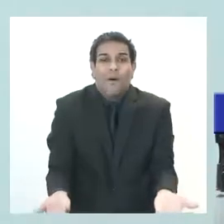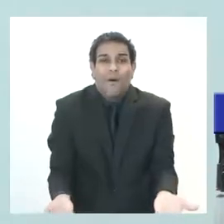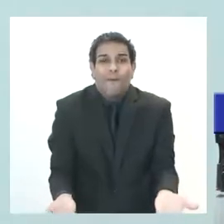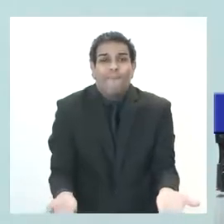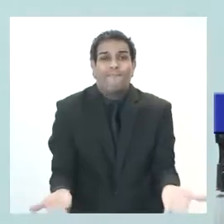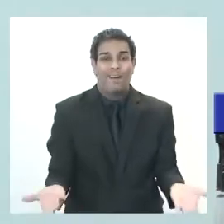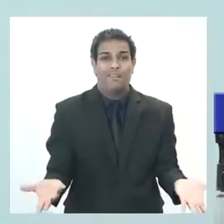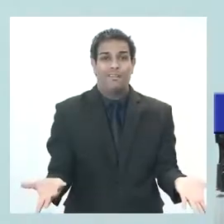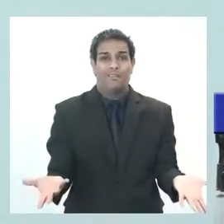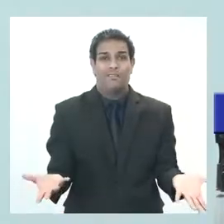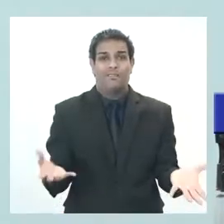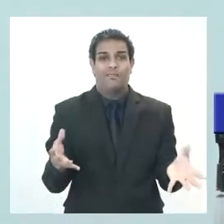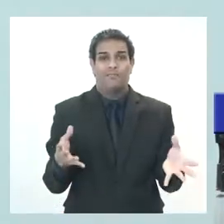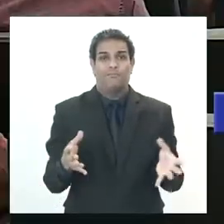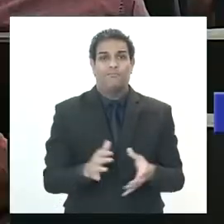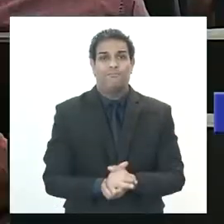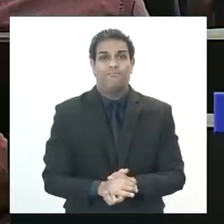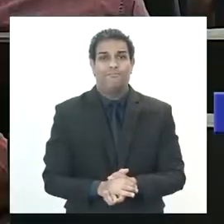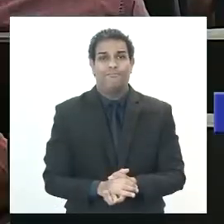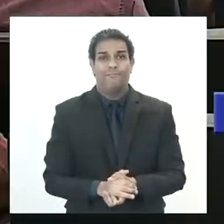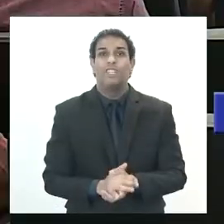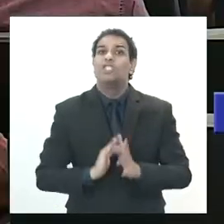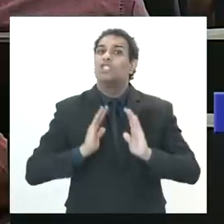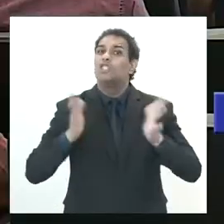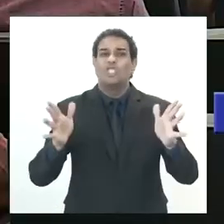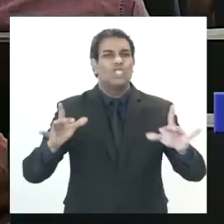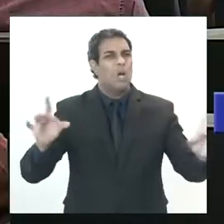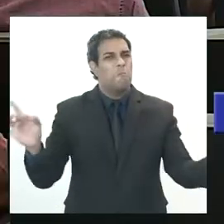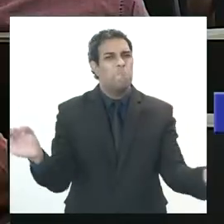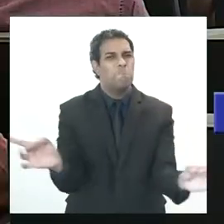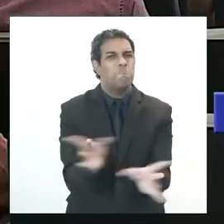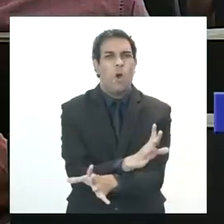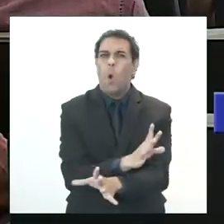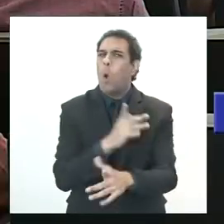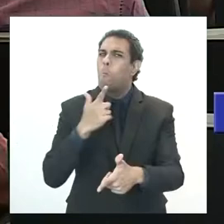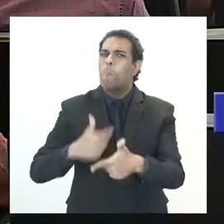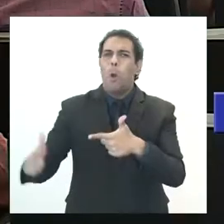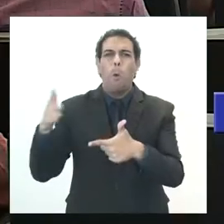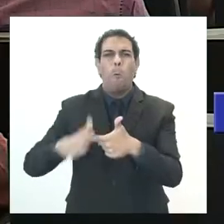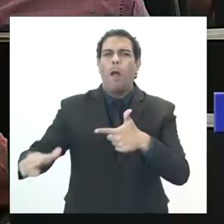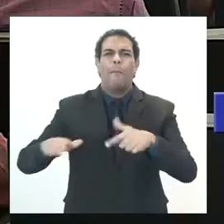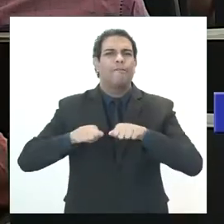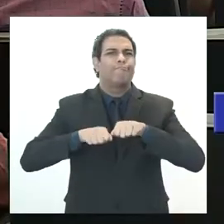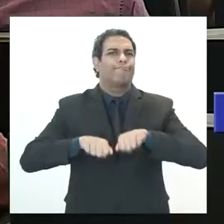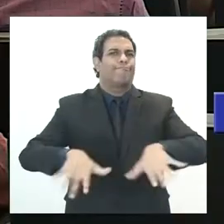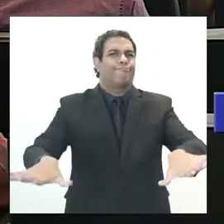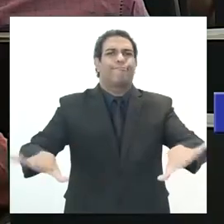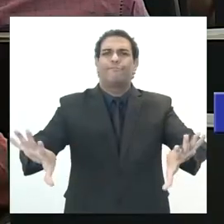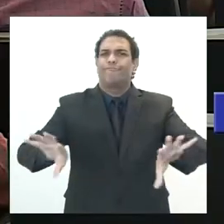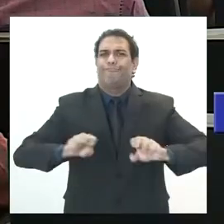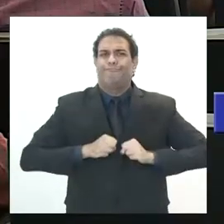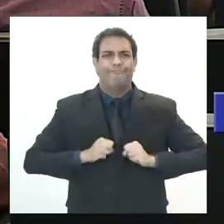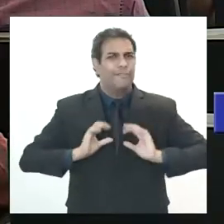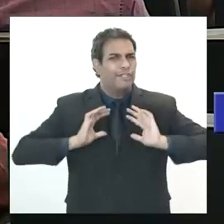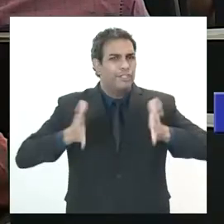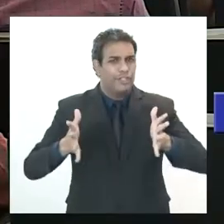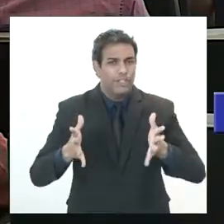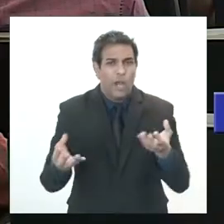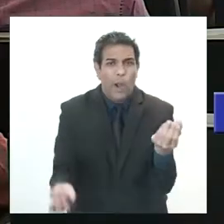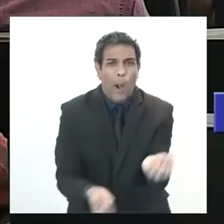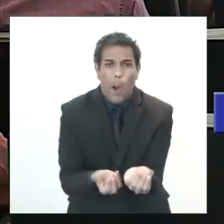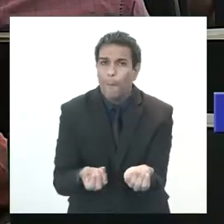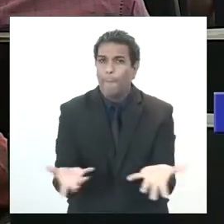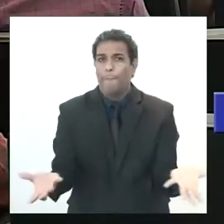esse conjunto e a granada que já foi colocada que já tá no grupo no bolso da gente a